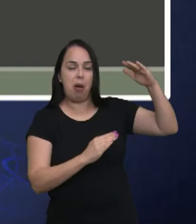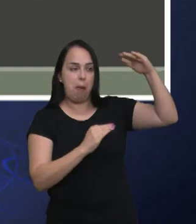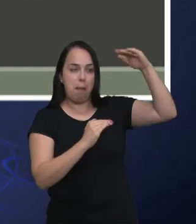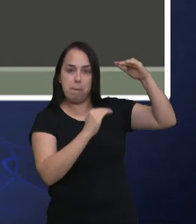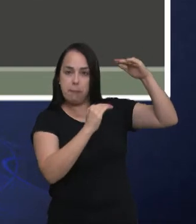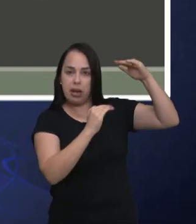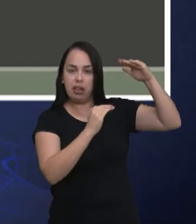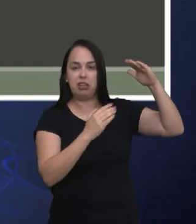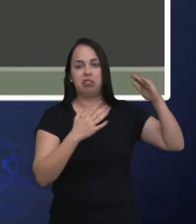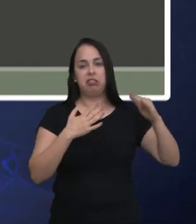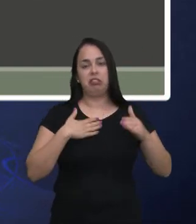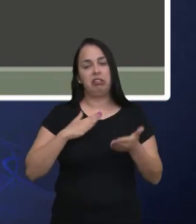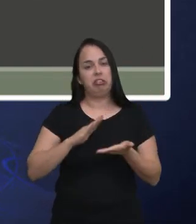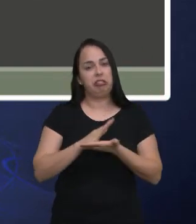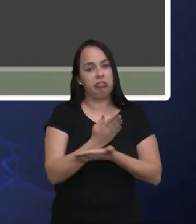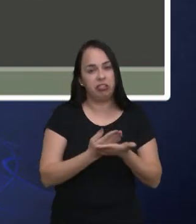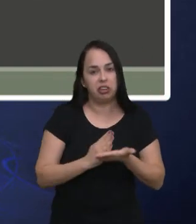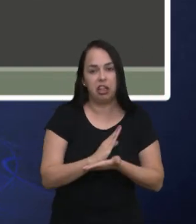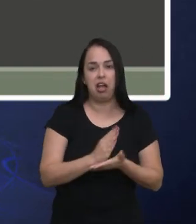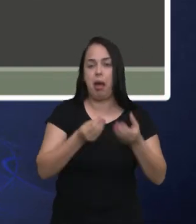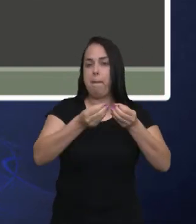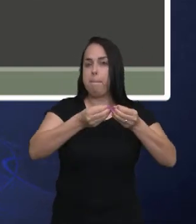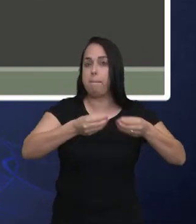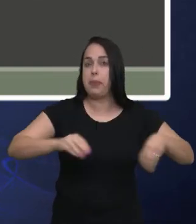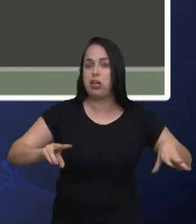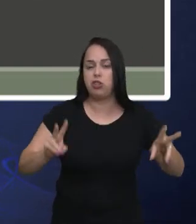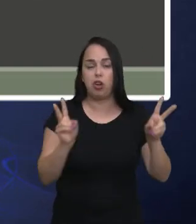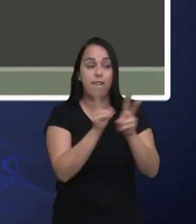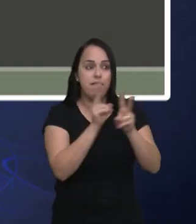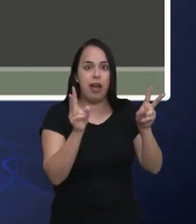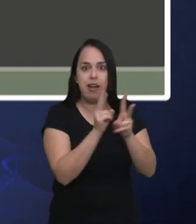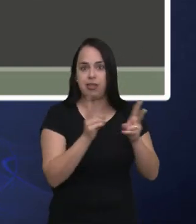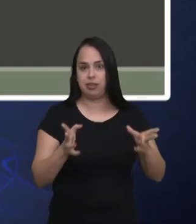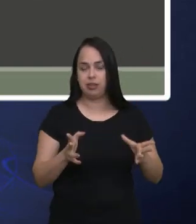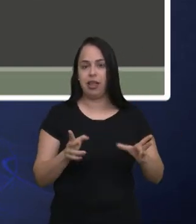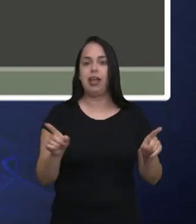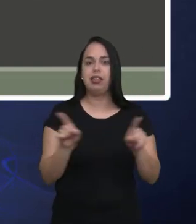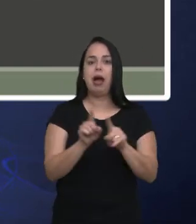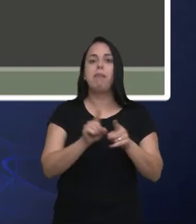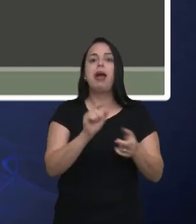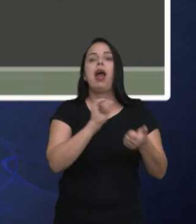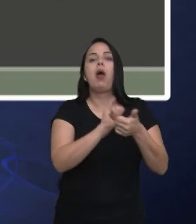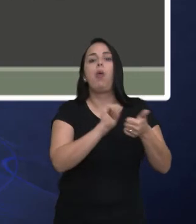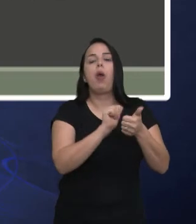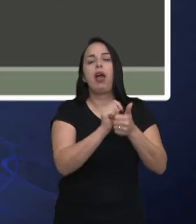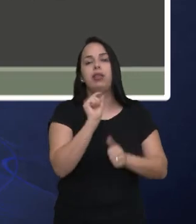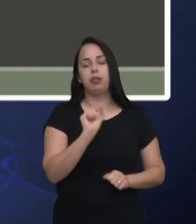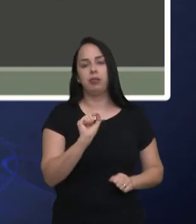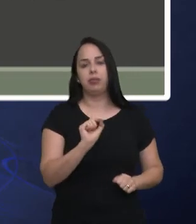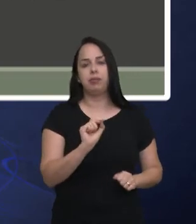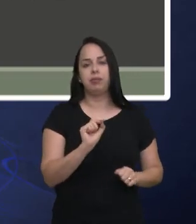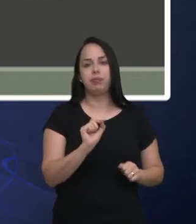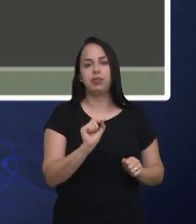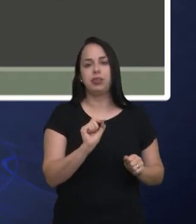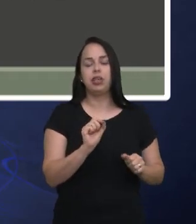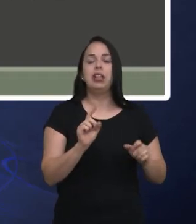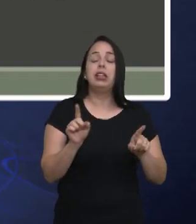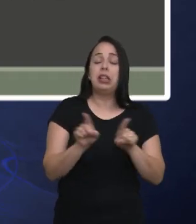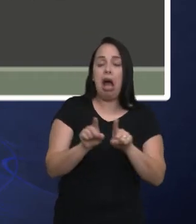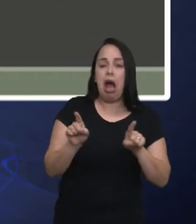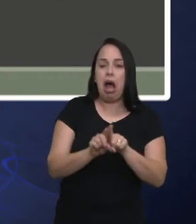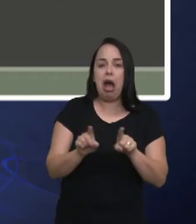é desconfortável, prejudica a ventilação e a sua qualidade térmica, sem contar